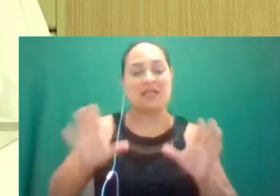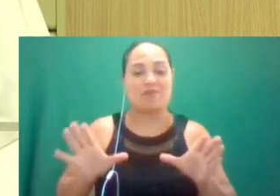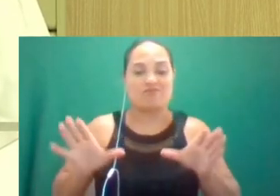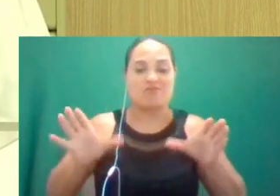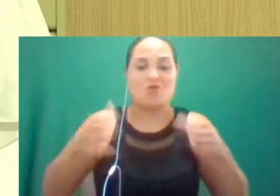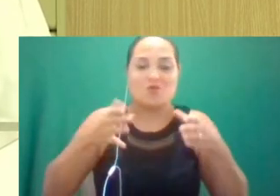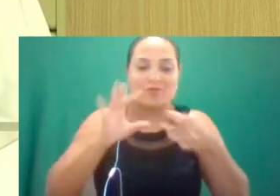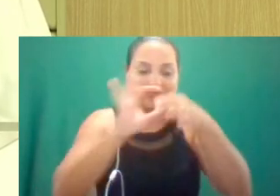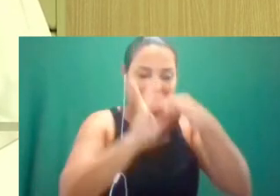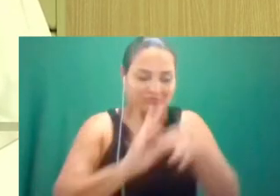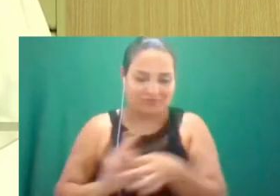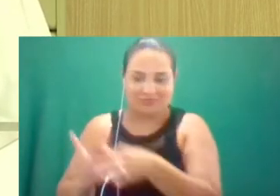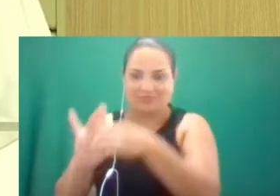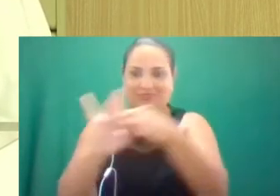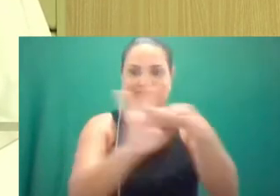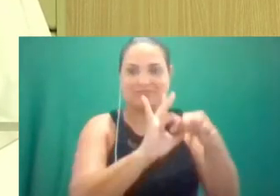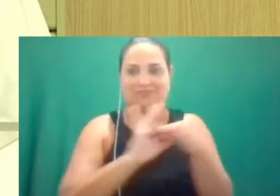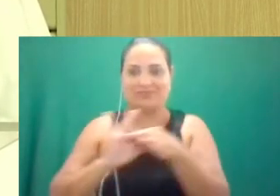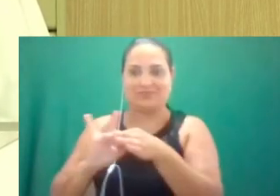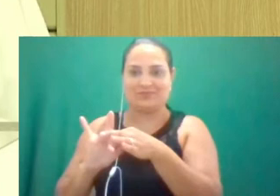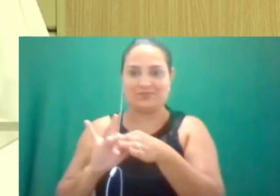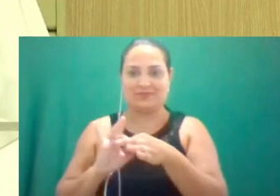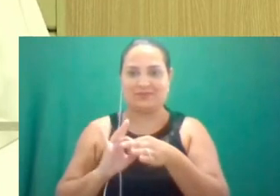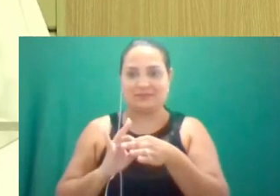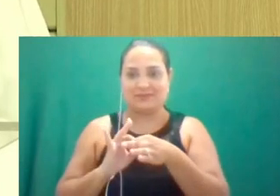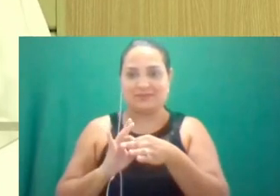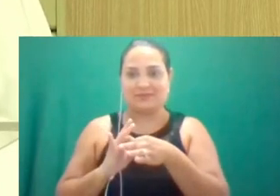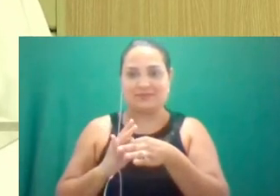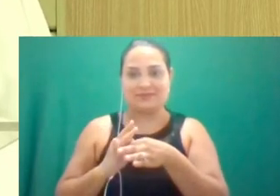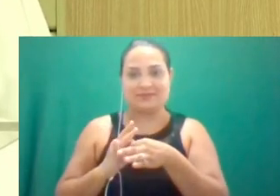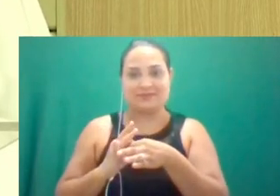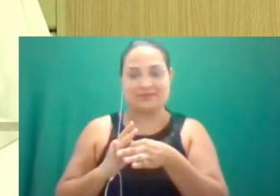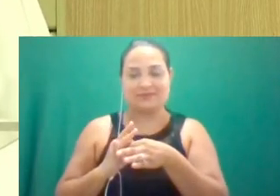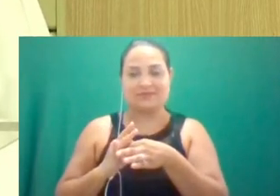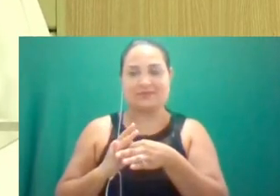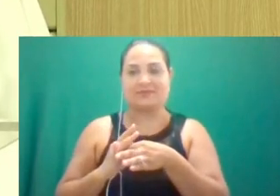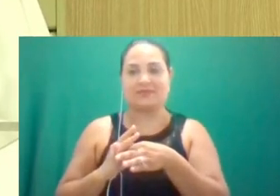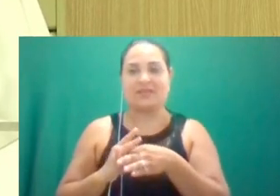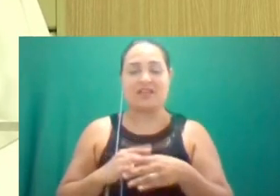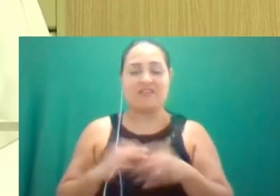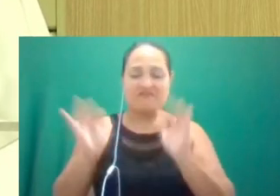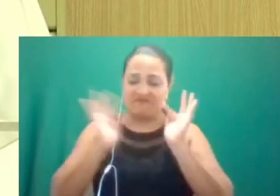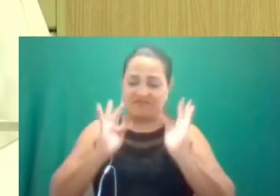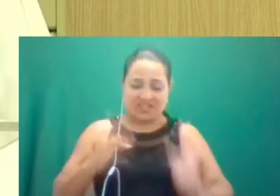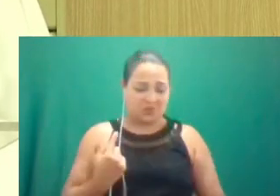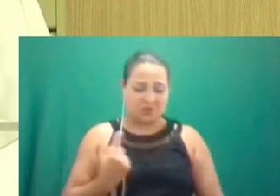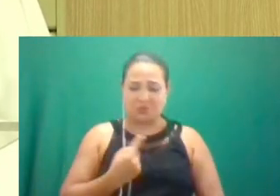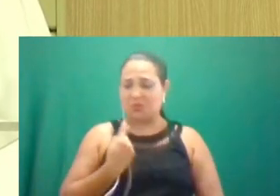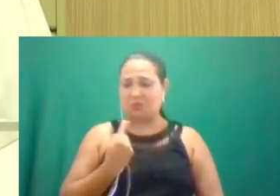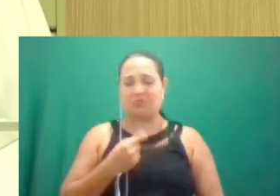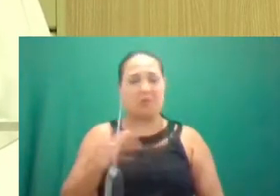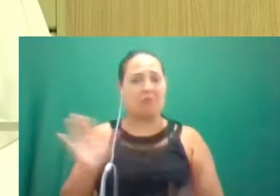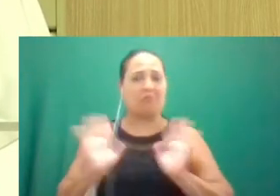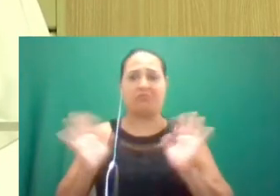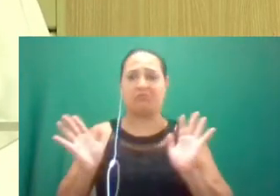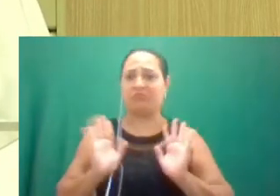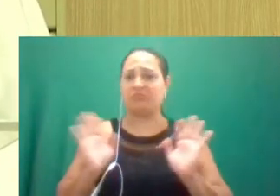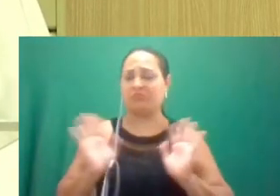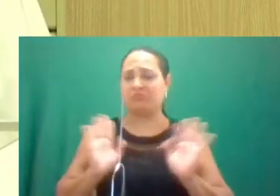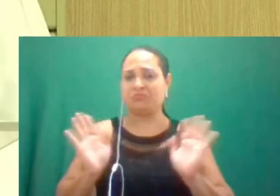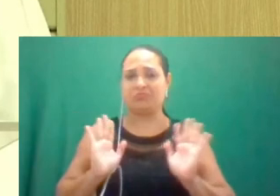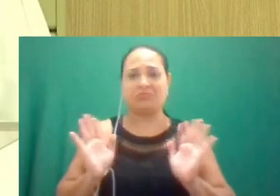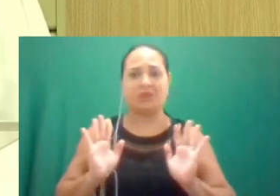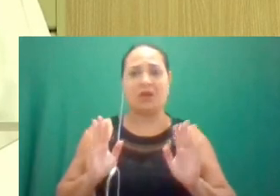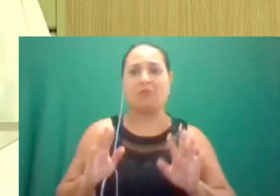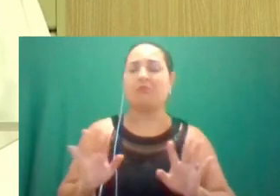terão conseguido atingir a plena felicidade. Então é isso que eu deixo para vocês, essa mensagem. Construam suas